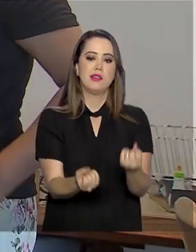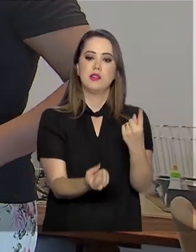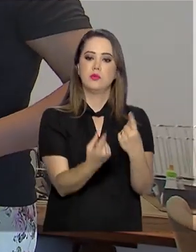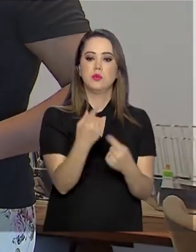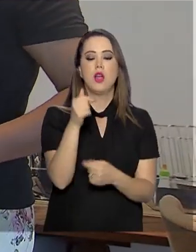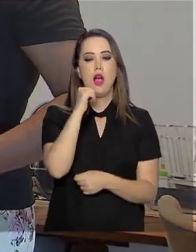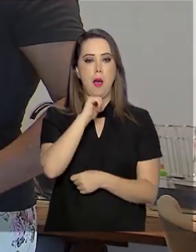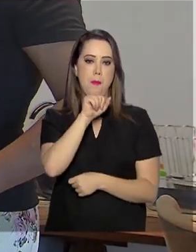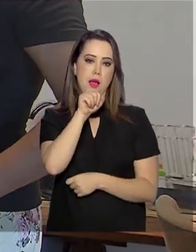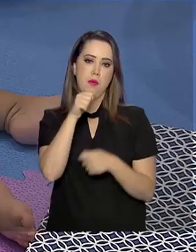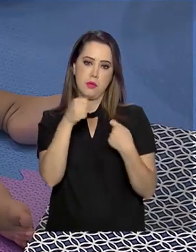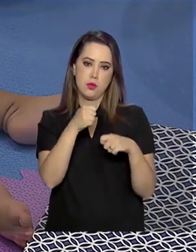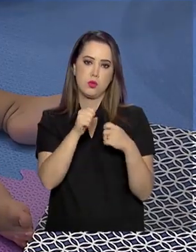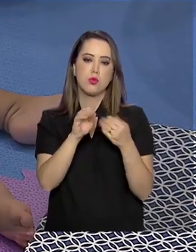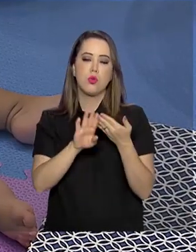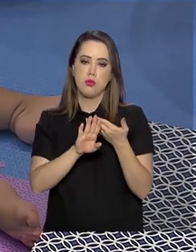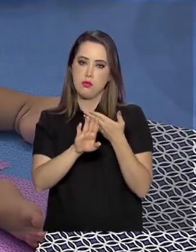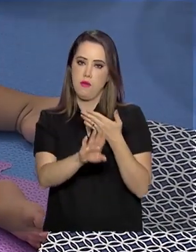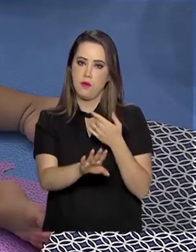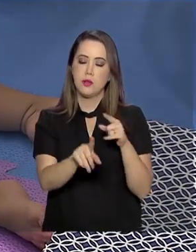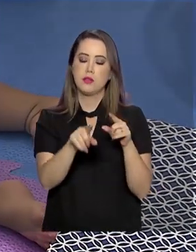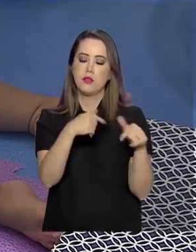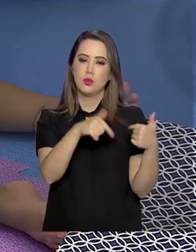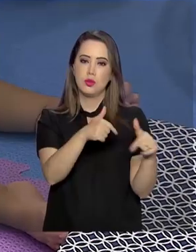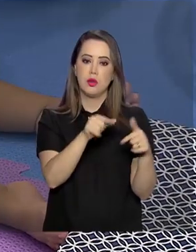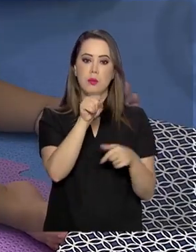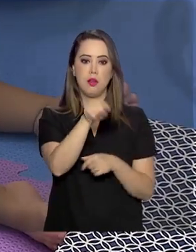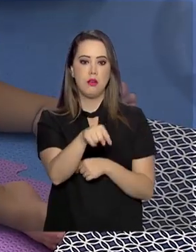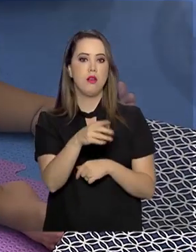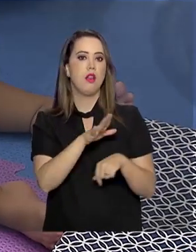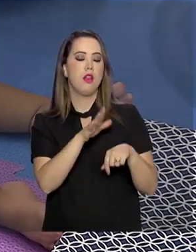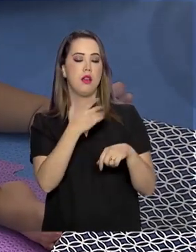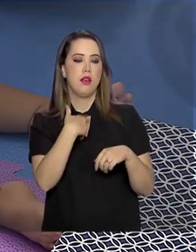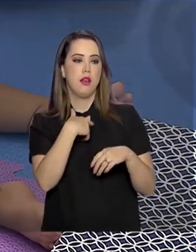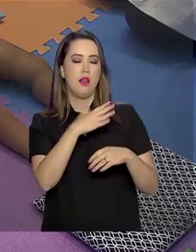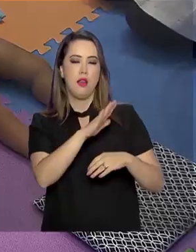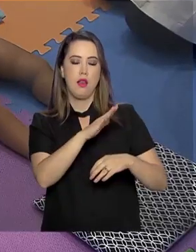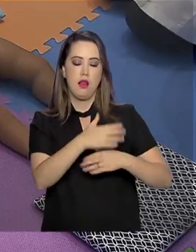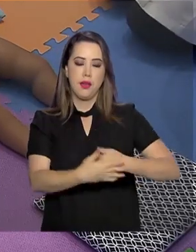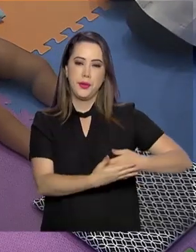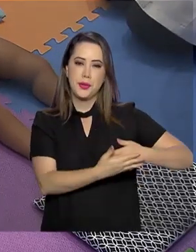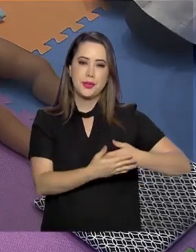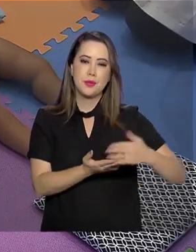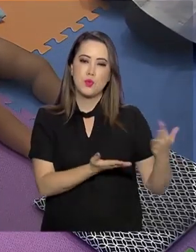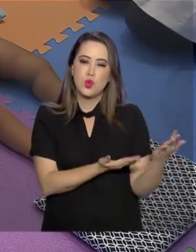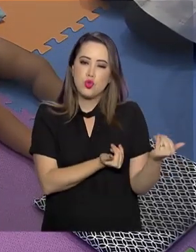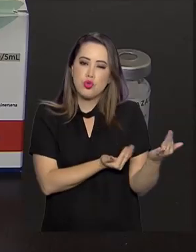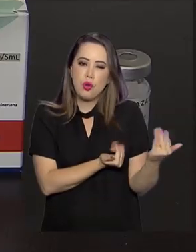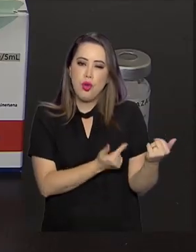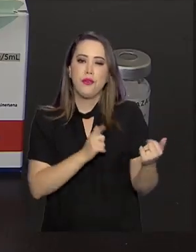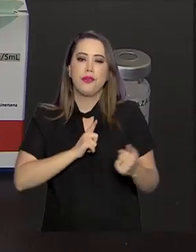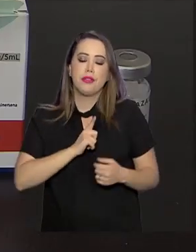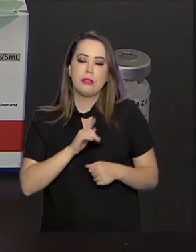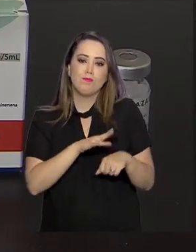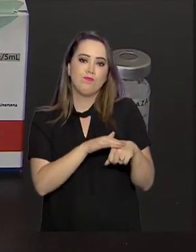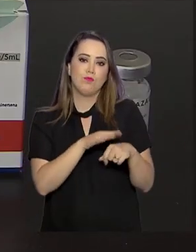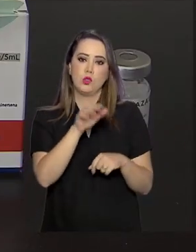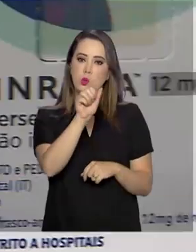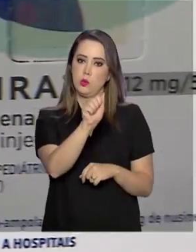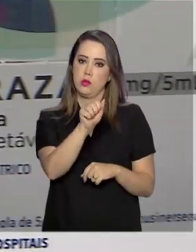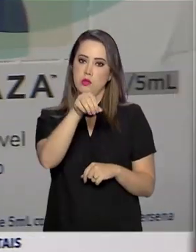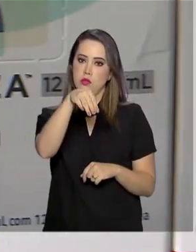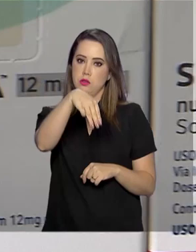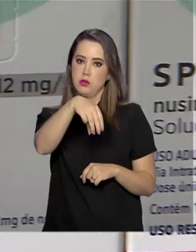para cuidar da filha que é paciente mais nova no distrito federal diagnosticada com o homem é o único medicamento